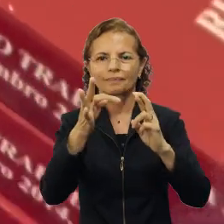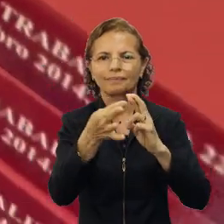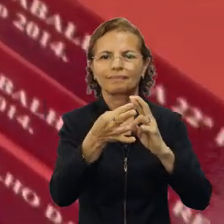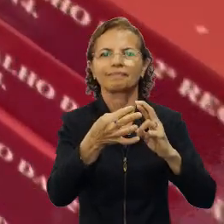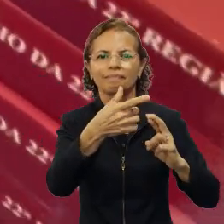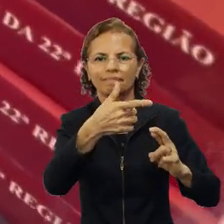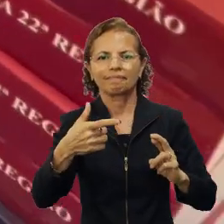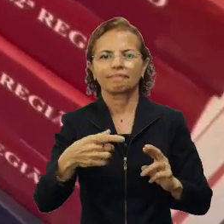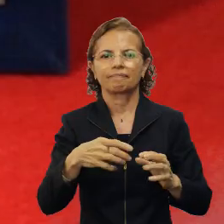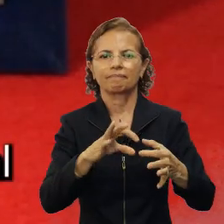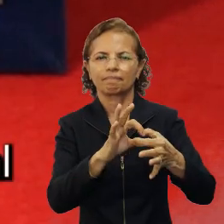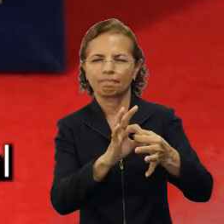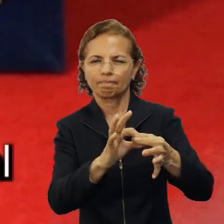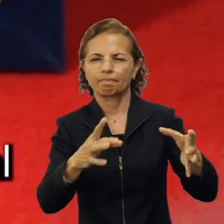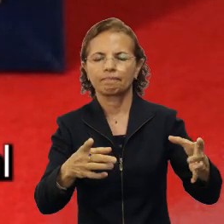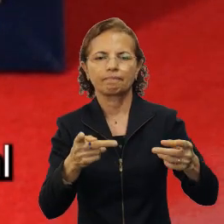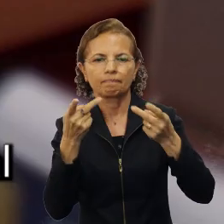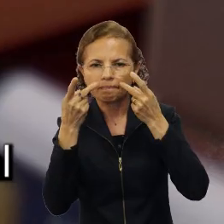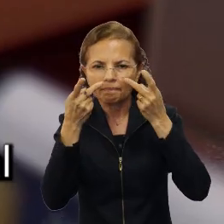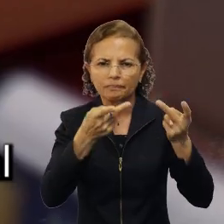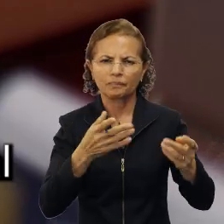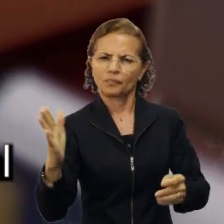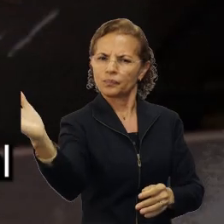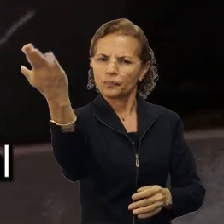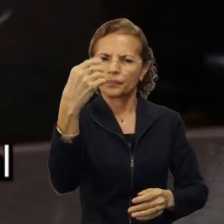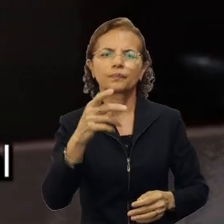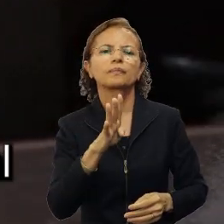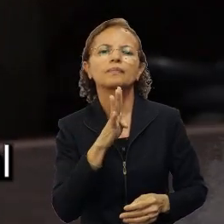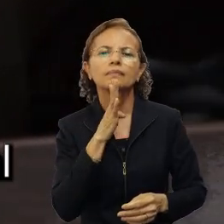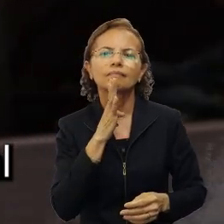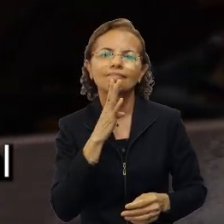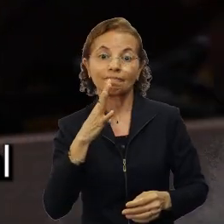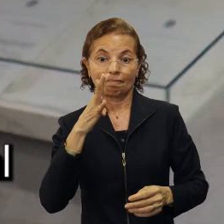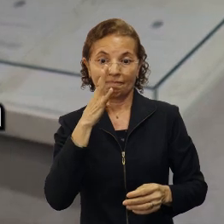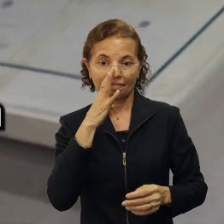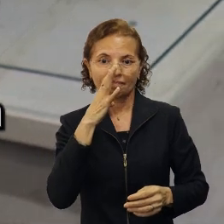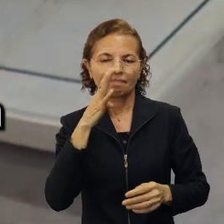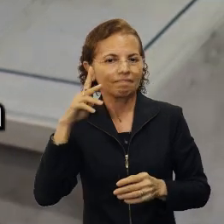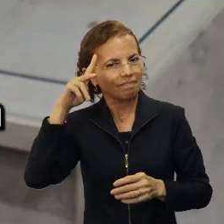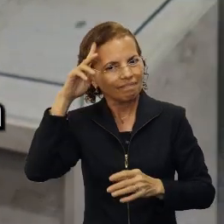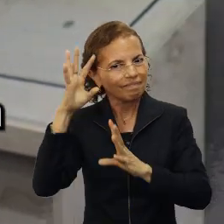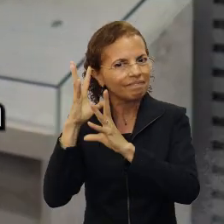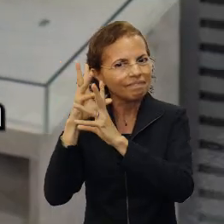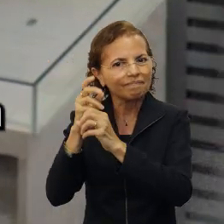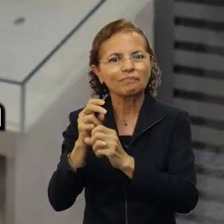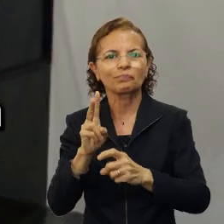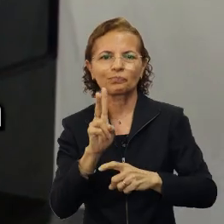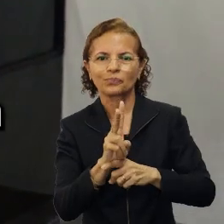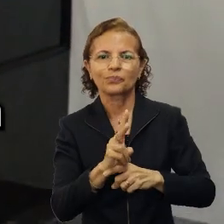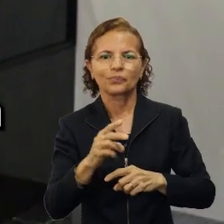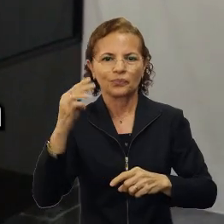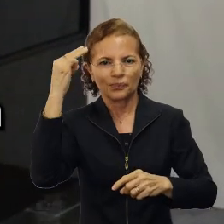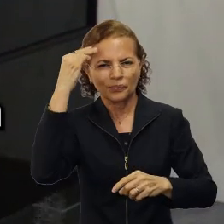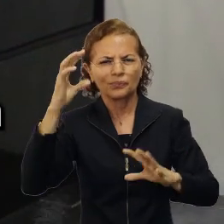do TRT-22. Todo este universo está à disposição do corpo funcional do Tribunal e, principalmente, do público externo